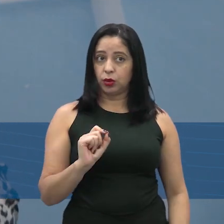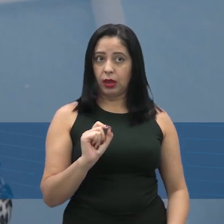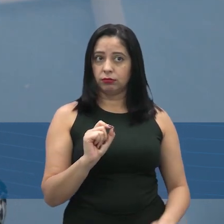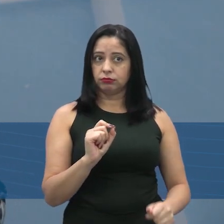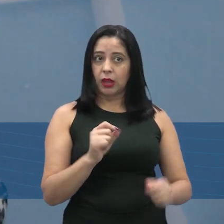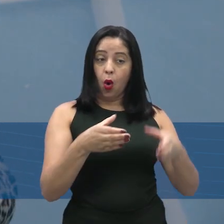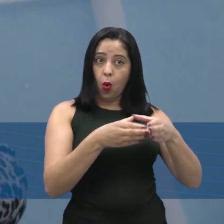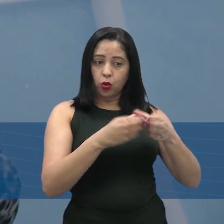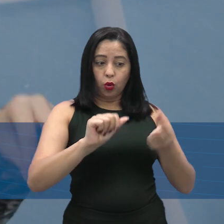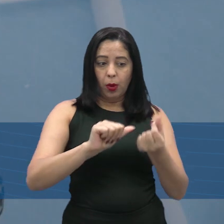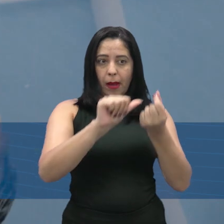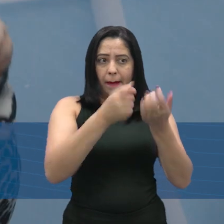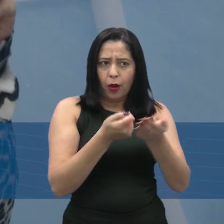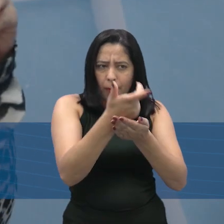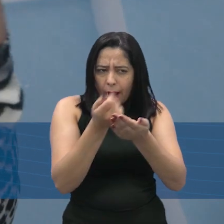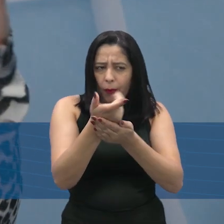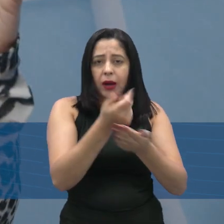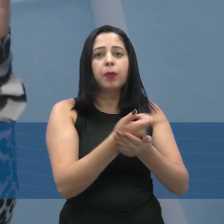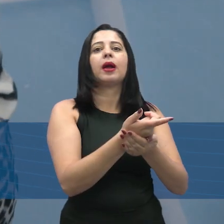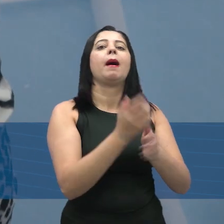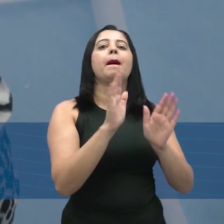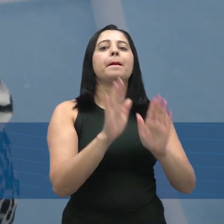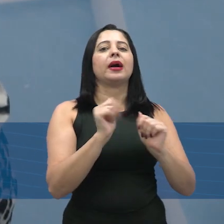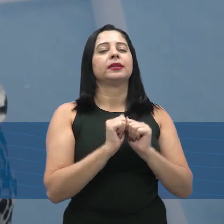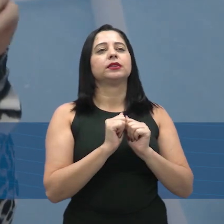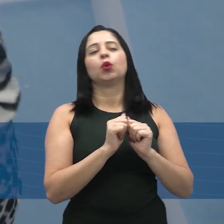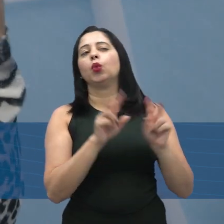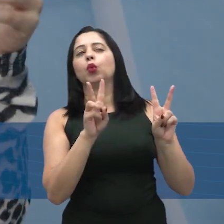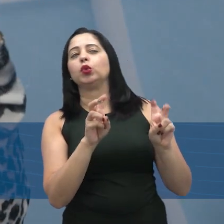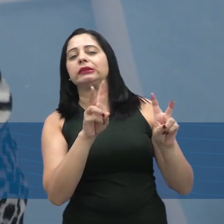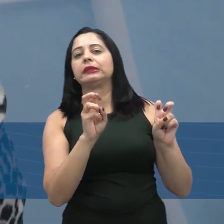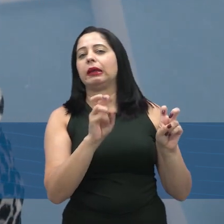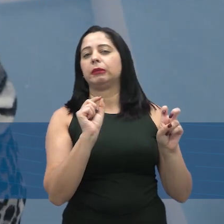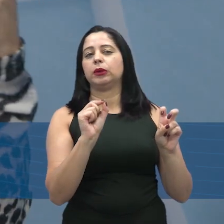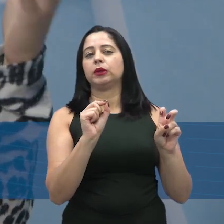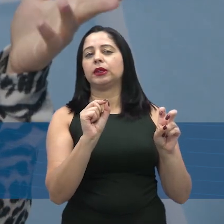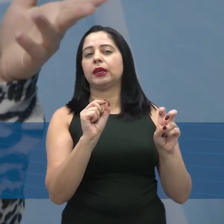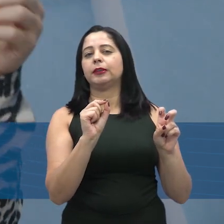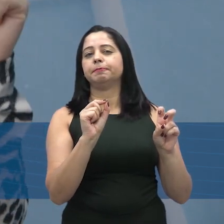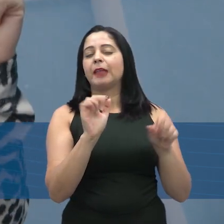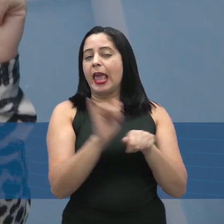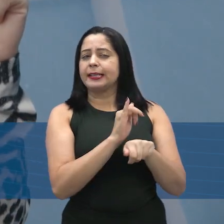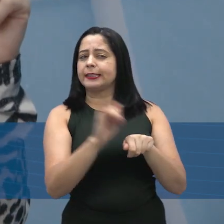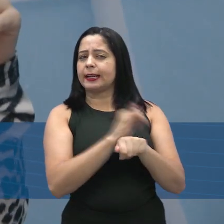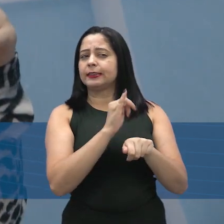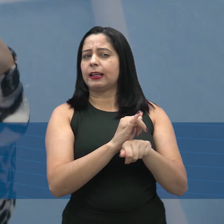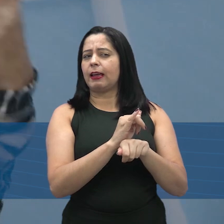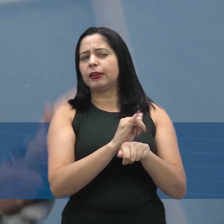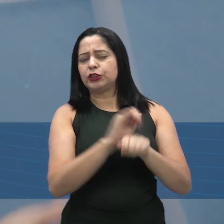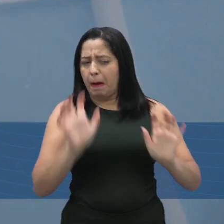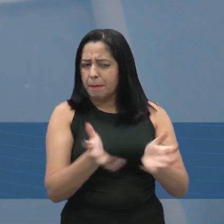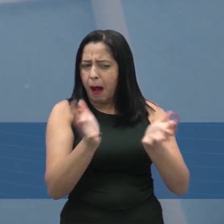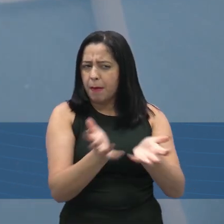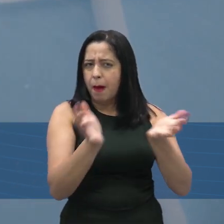Então, quando a gente fala do ponto de vista de alternativas, seria estimular mais o consumo,